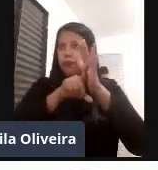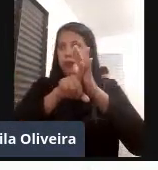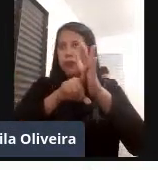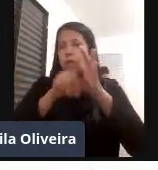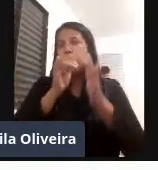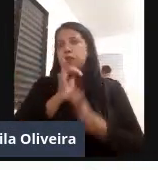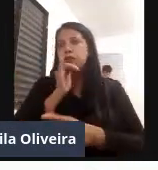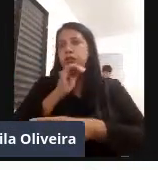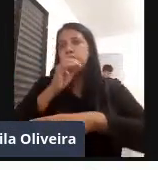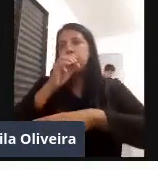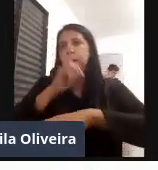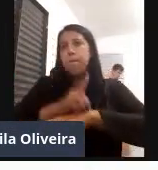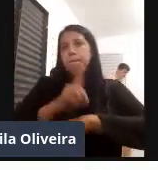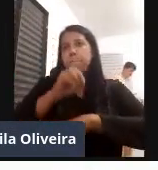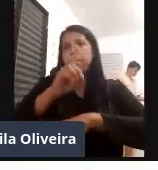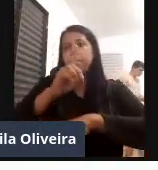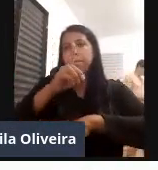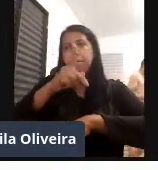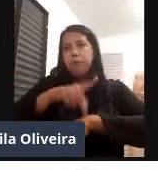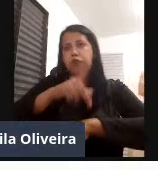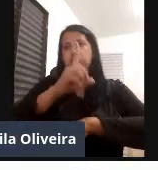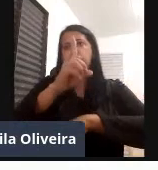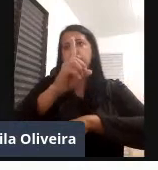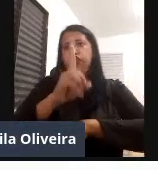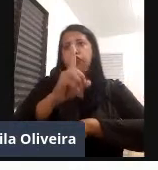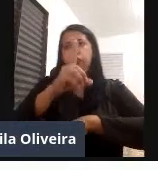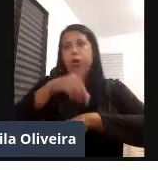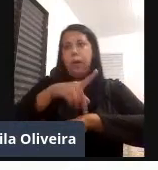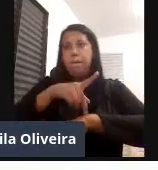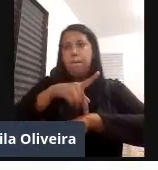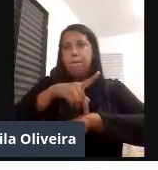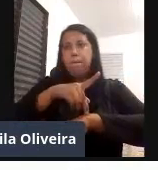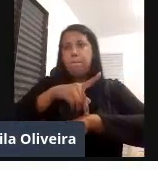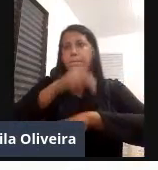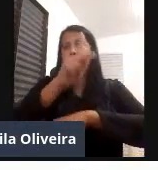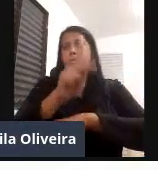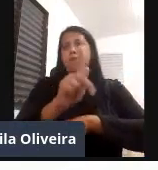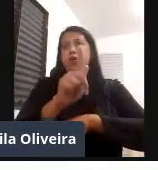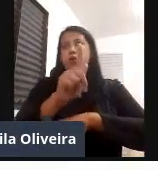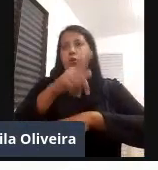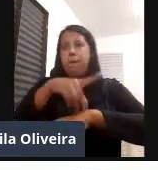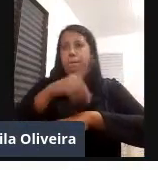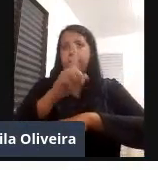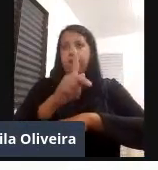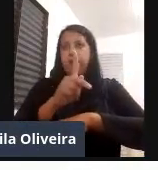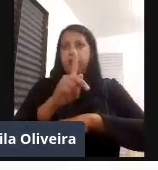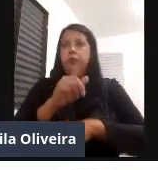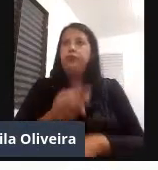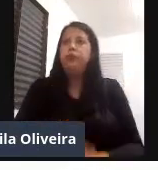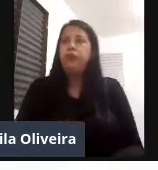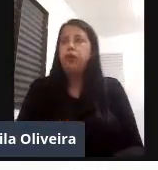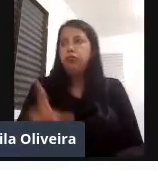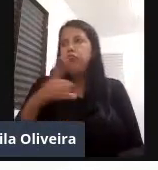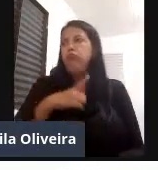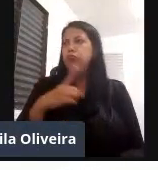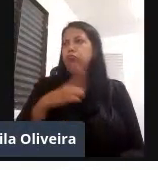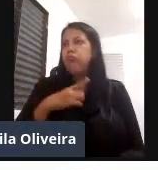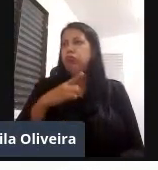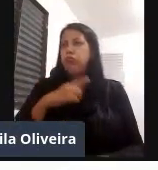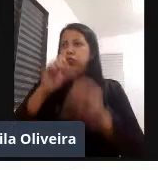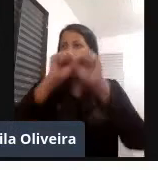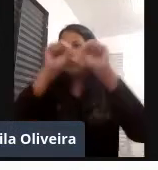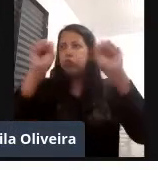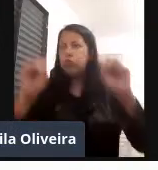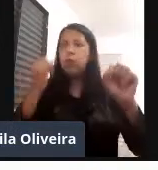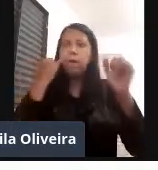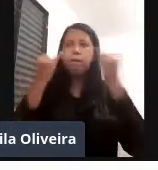são disponibilizadas aqui. Então, ela é uma fonte de informação riquíssima, é uma base de dados riquíssima, onde você consegue